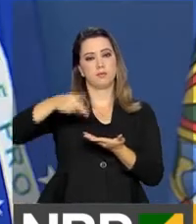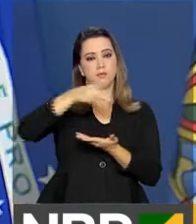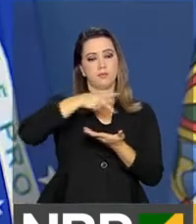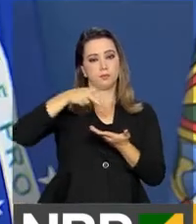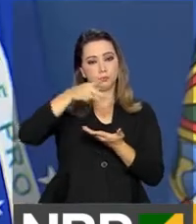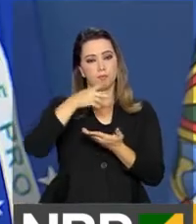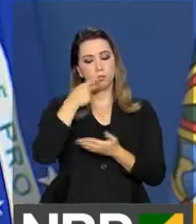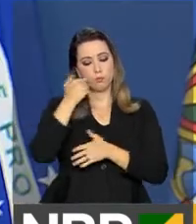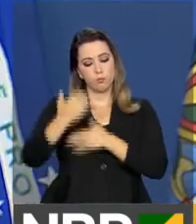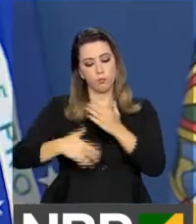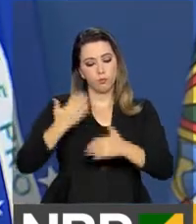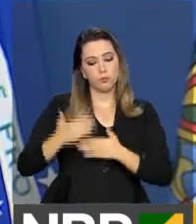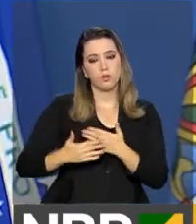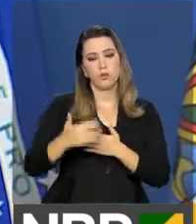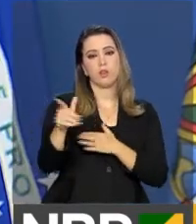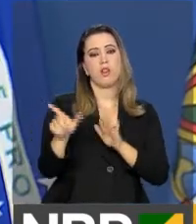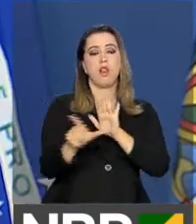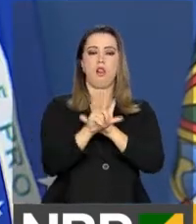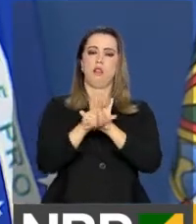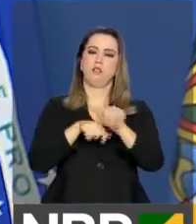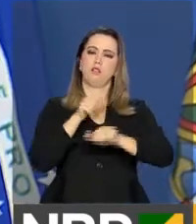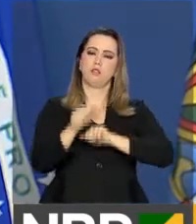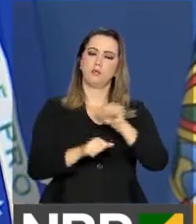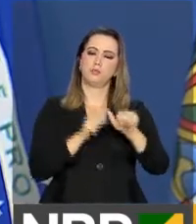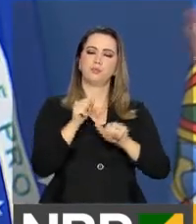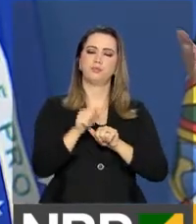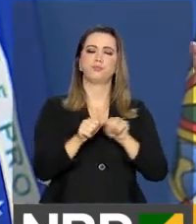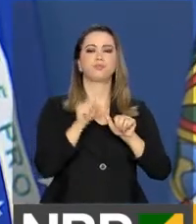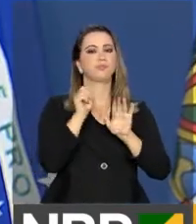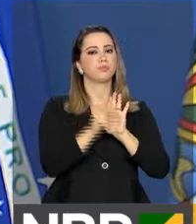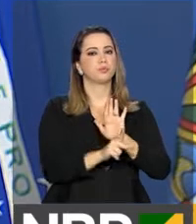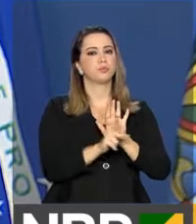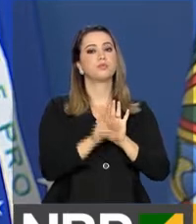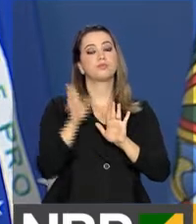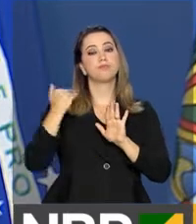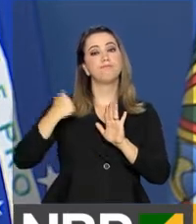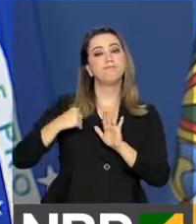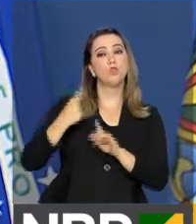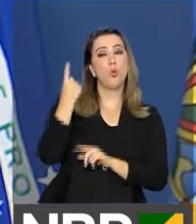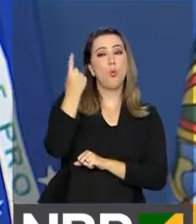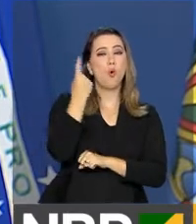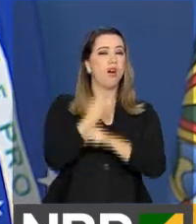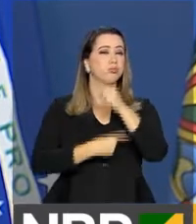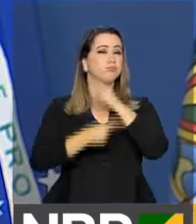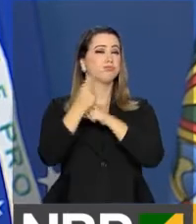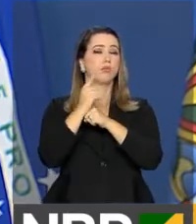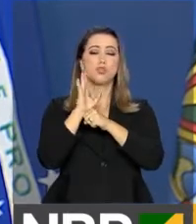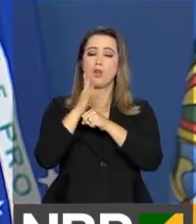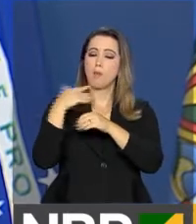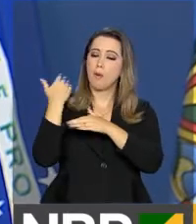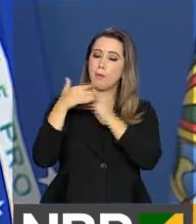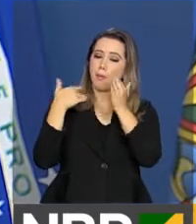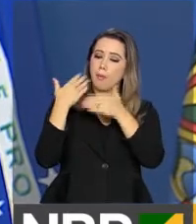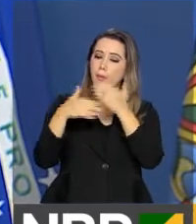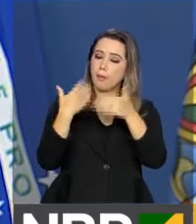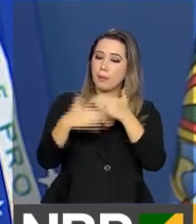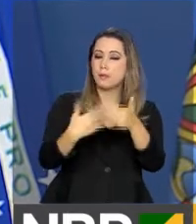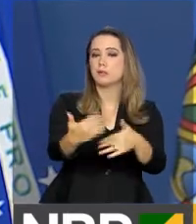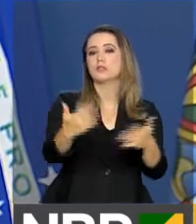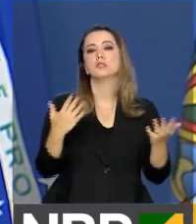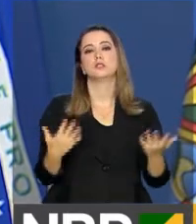nós temos pela frente a reforma da previdência e há mais de um ano o assunto vem sendo discutido